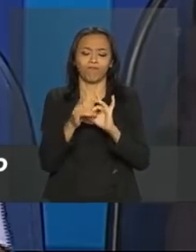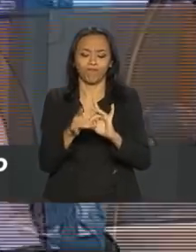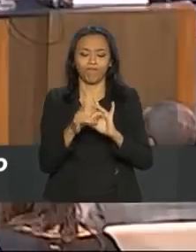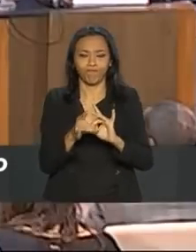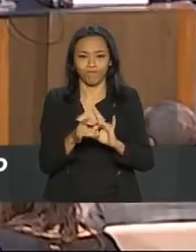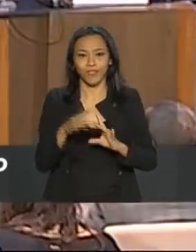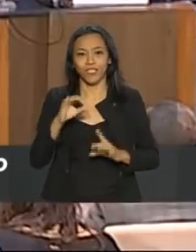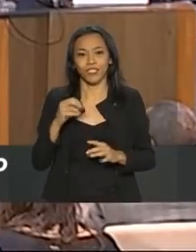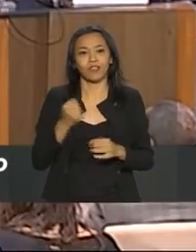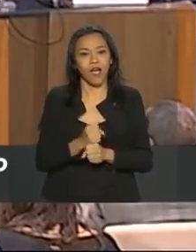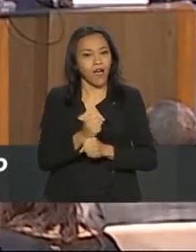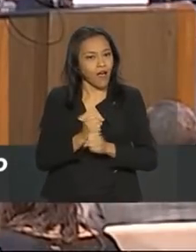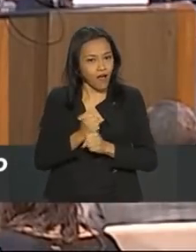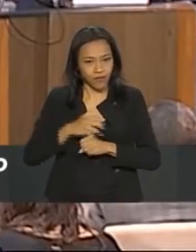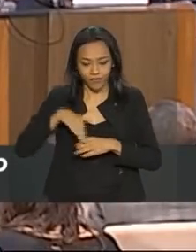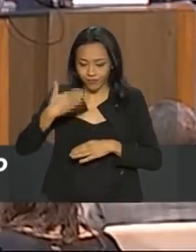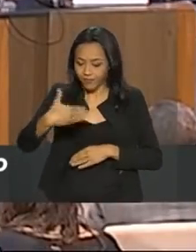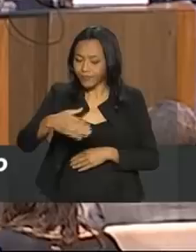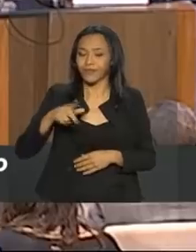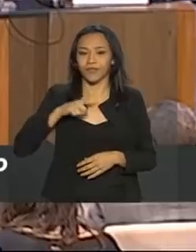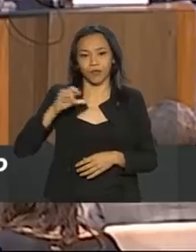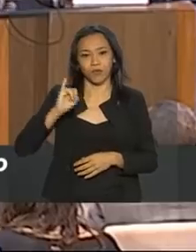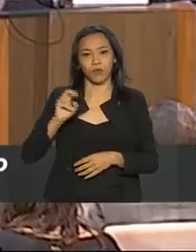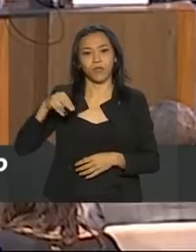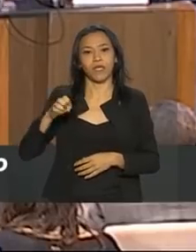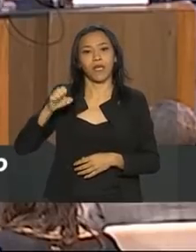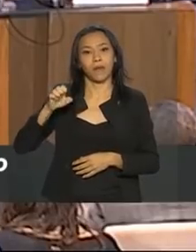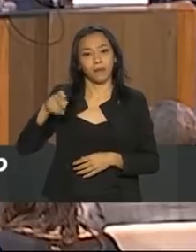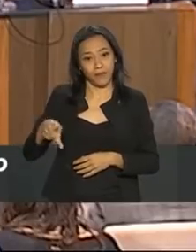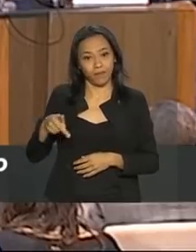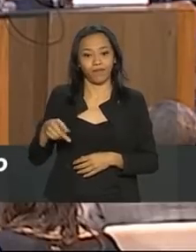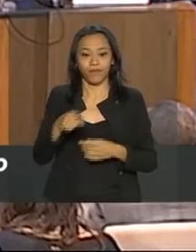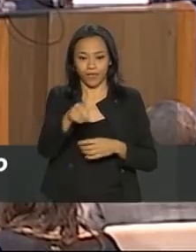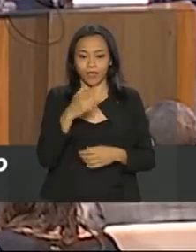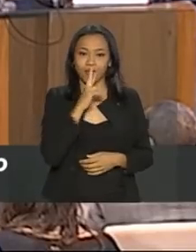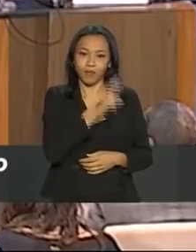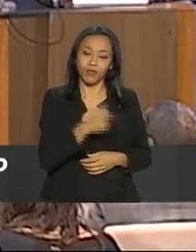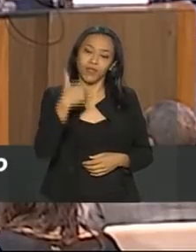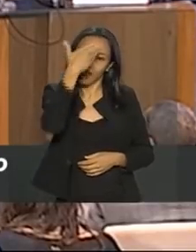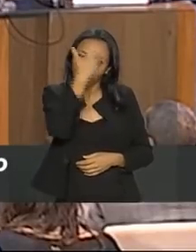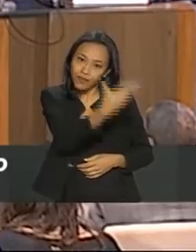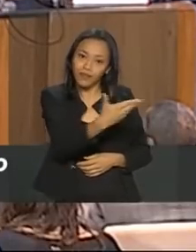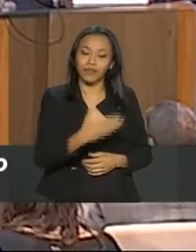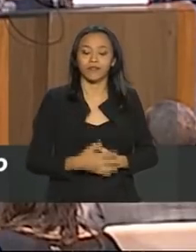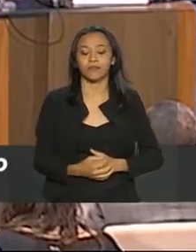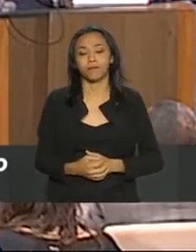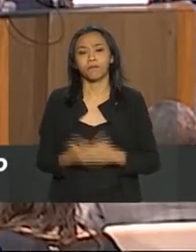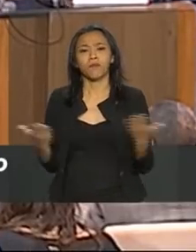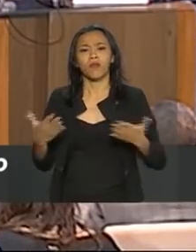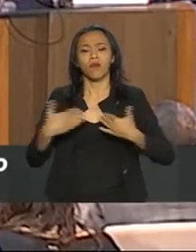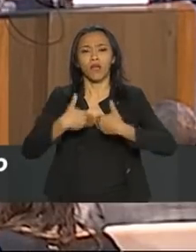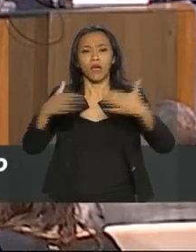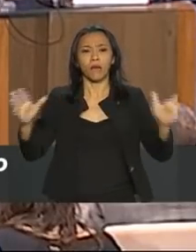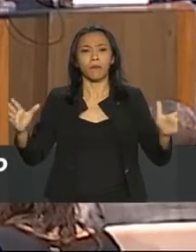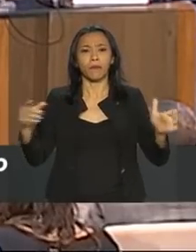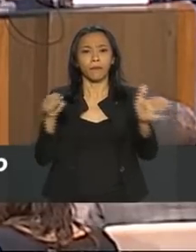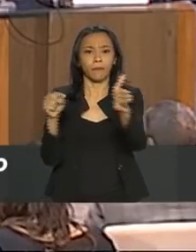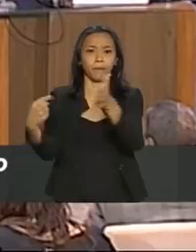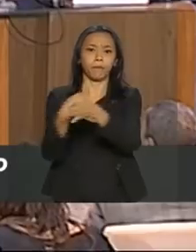inep o inep e agradece brincadeira pois não podemos abrir perguntas não